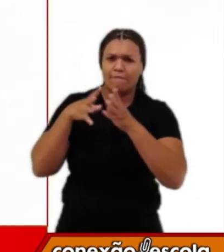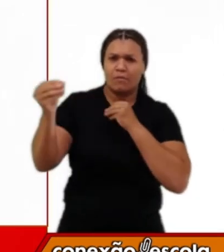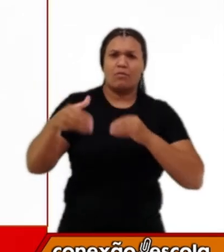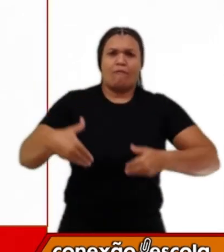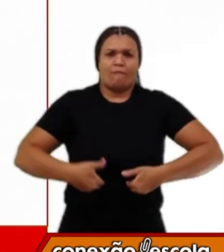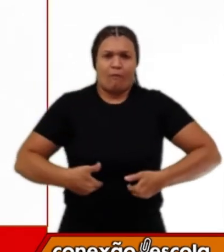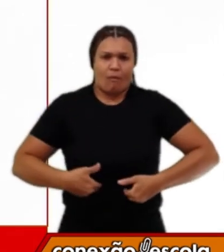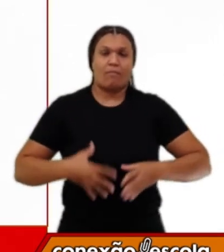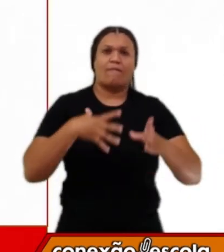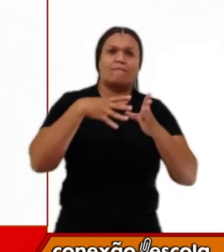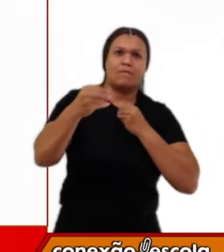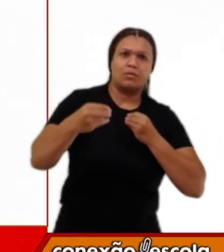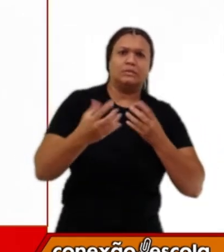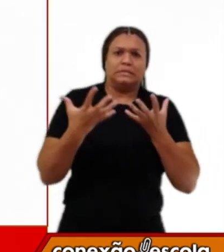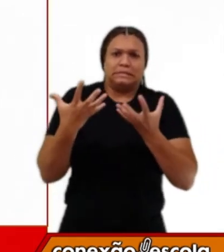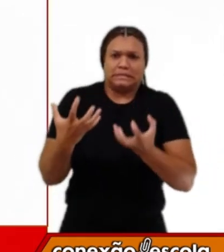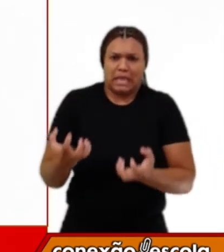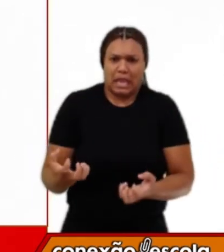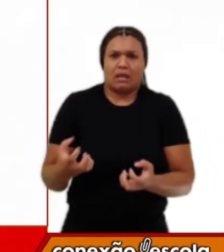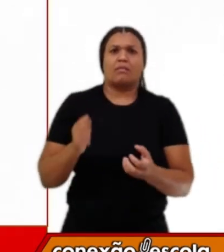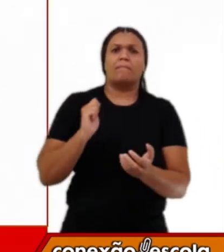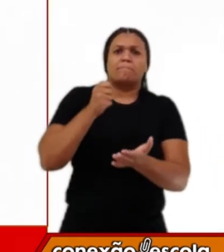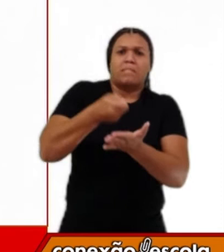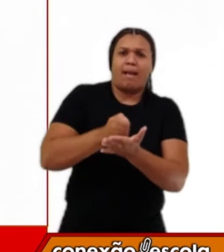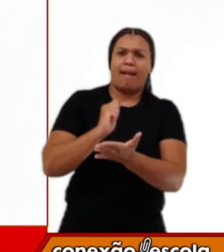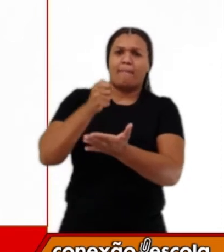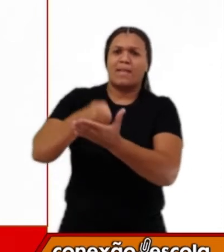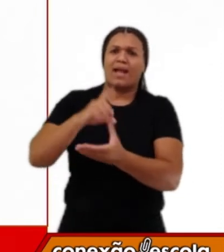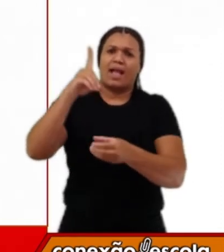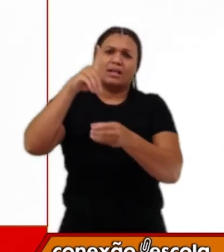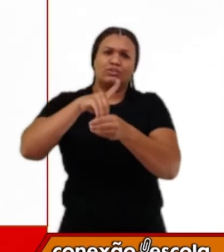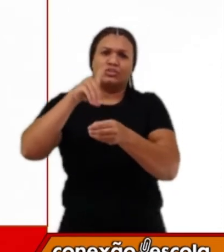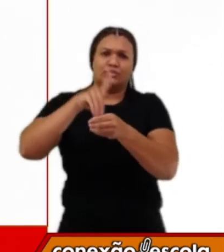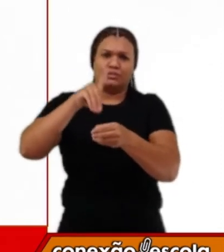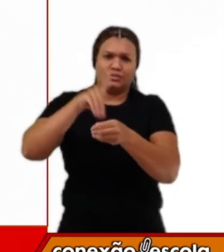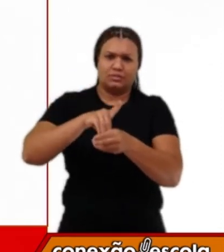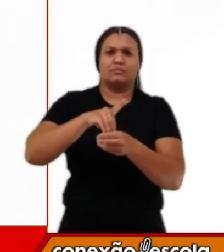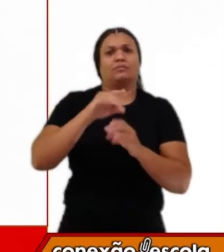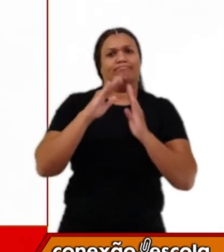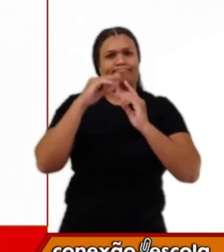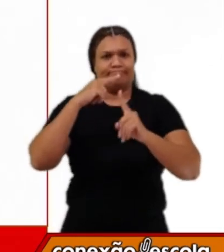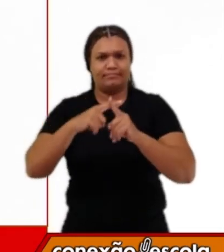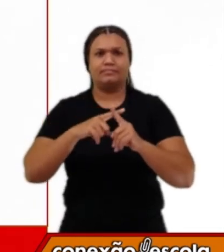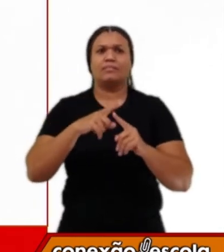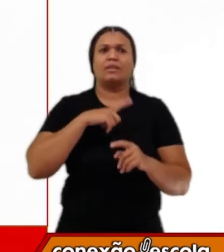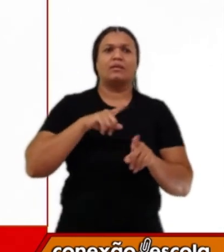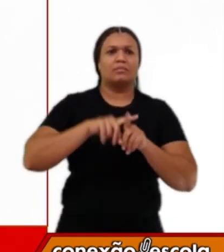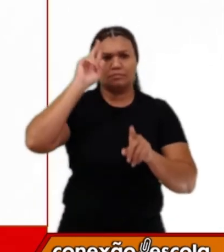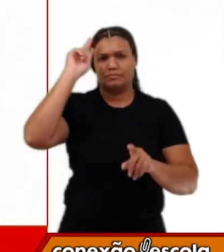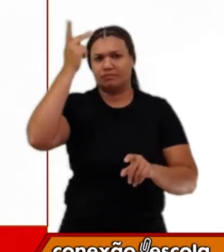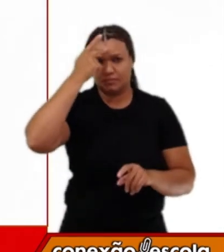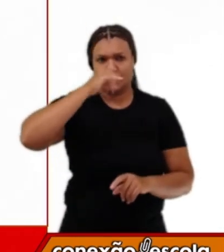fugindo da seca, fugindo de pagar dízimos para a igreja nessa época. Nós temos a revolta de Juazeiro com o Padre